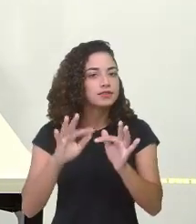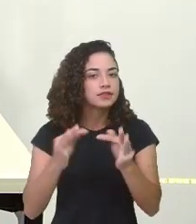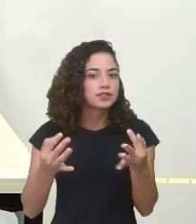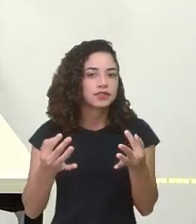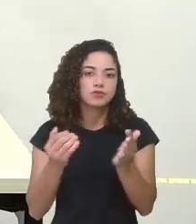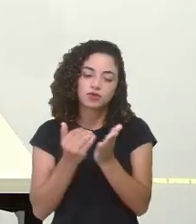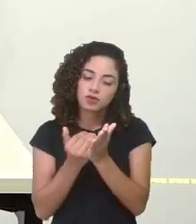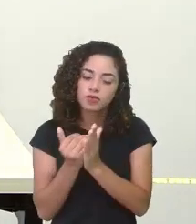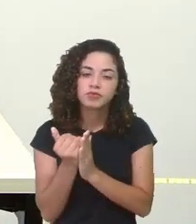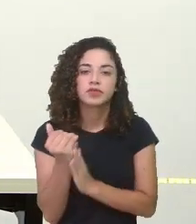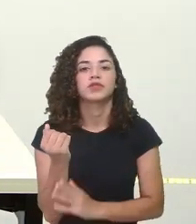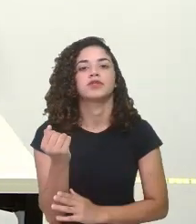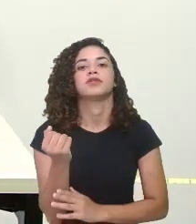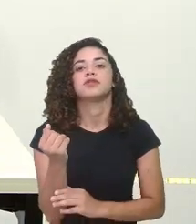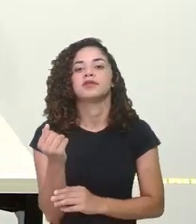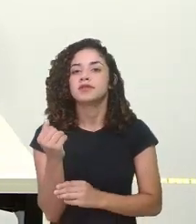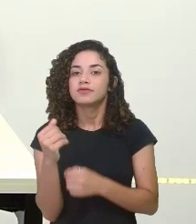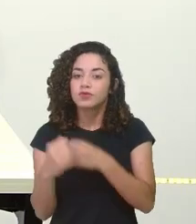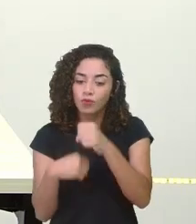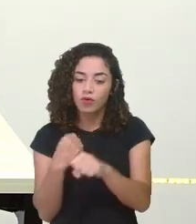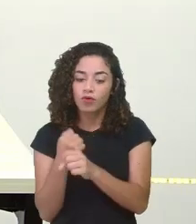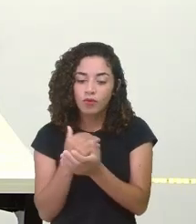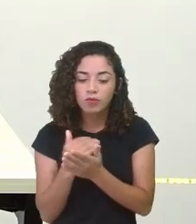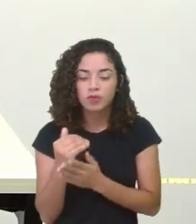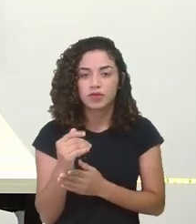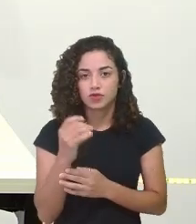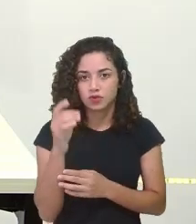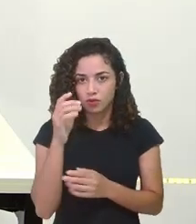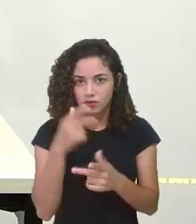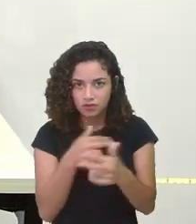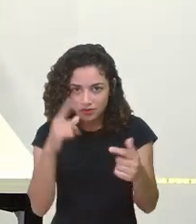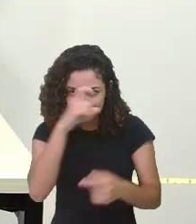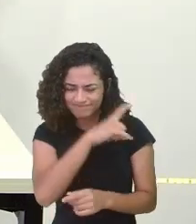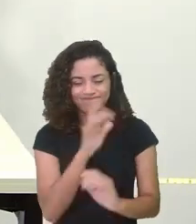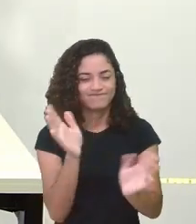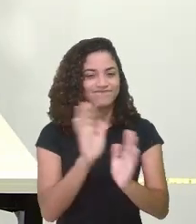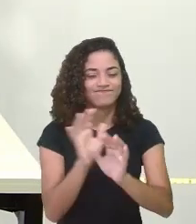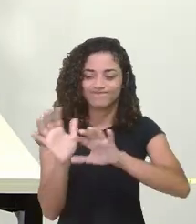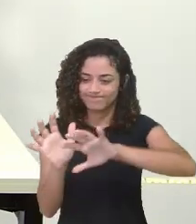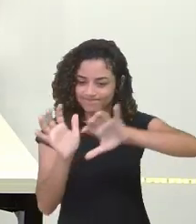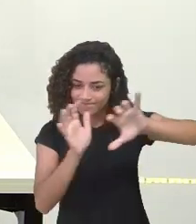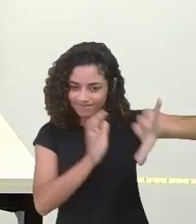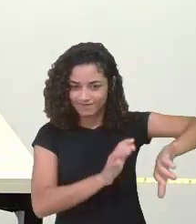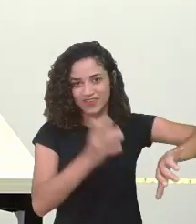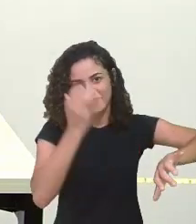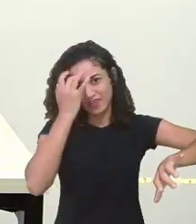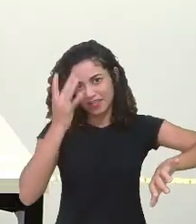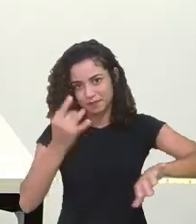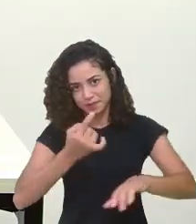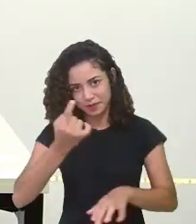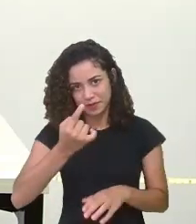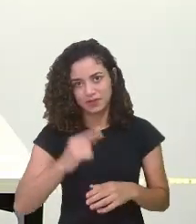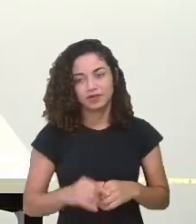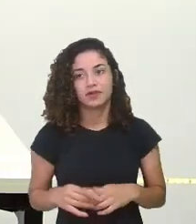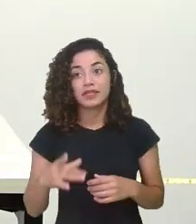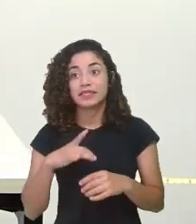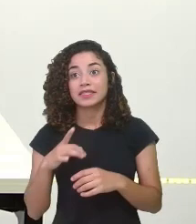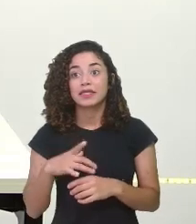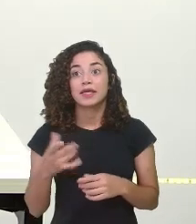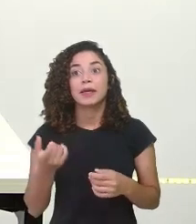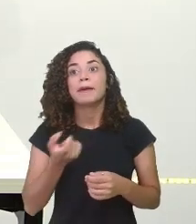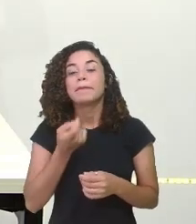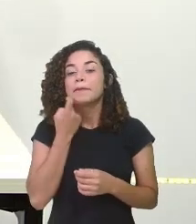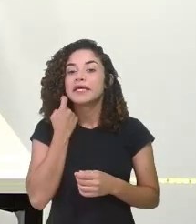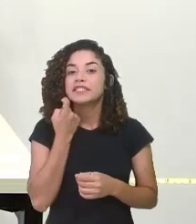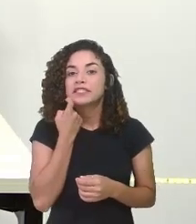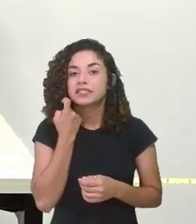do ano. Não pode começar já com coisas difíceis. E aí vamos contar as outras coisas. Aqui eu tenho peixinhos.